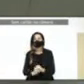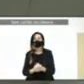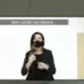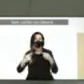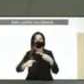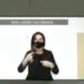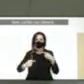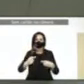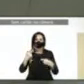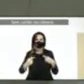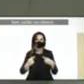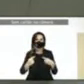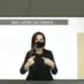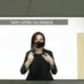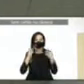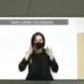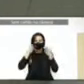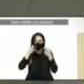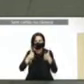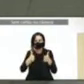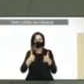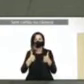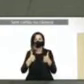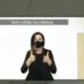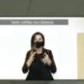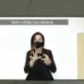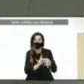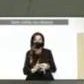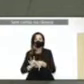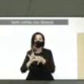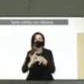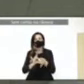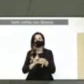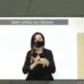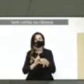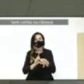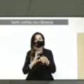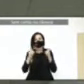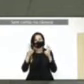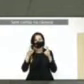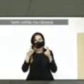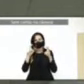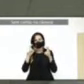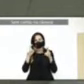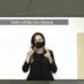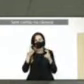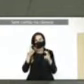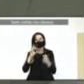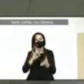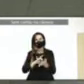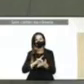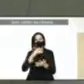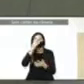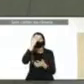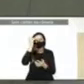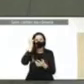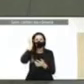do assunto que interessa, nos unir, não querer aqui querer procurar culpados. O culpado vem das